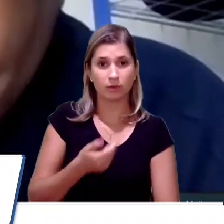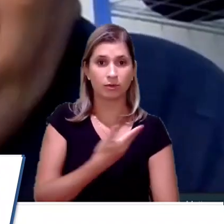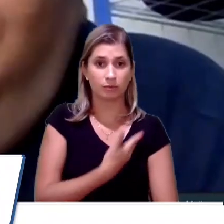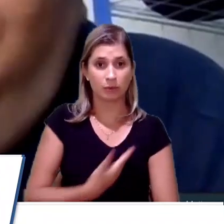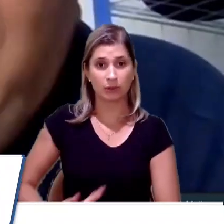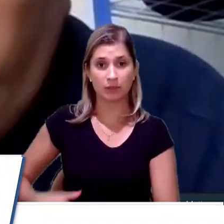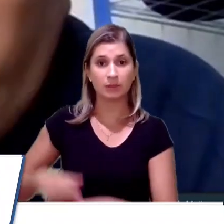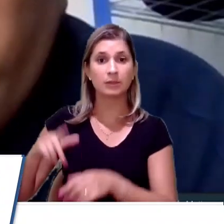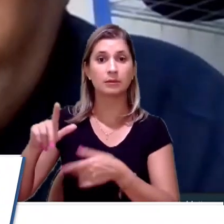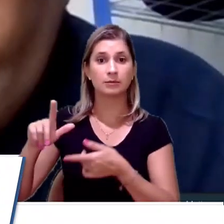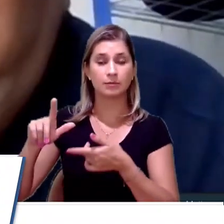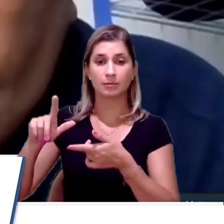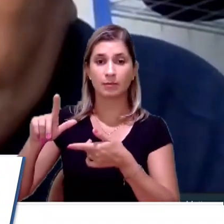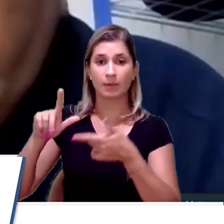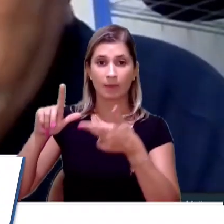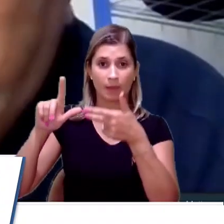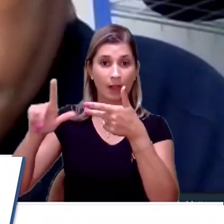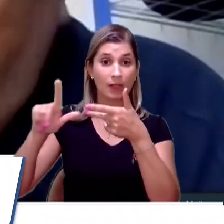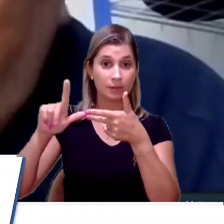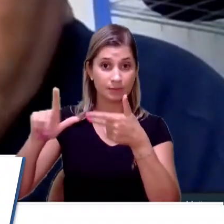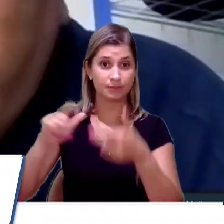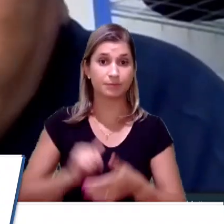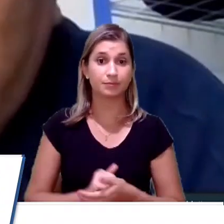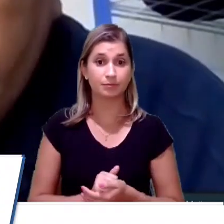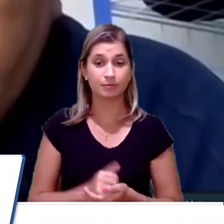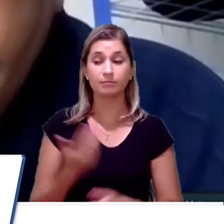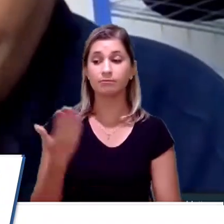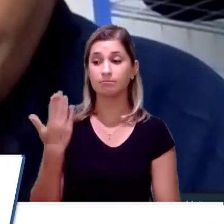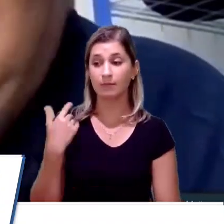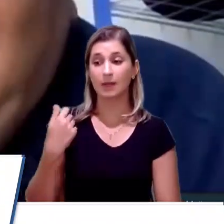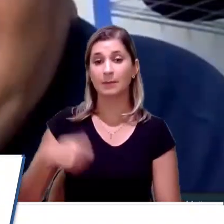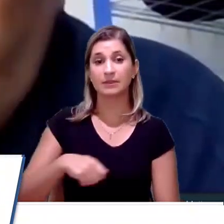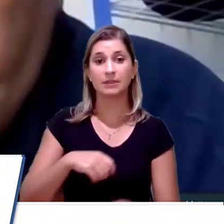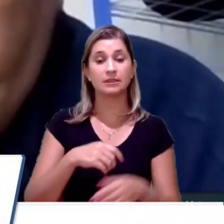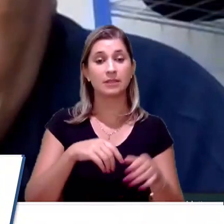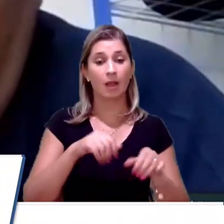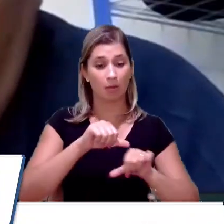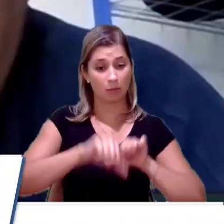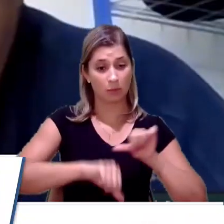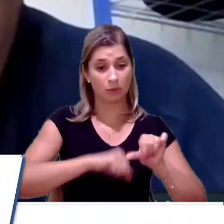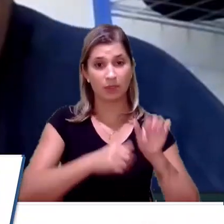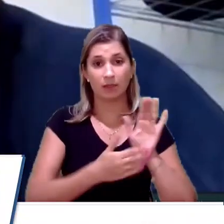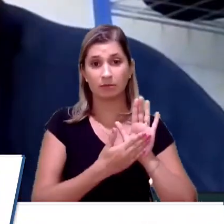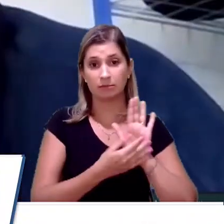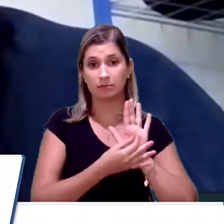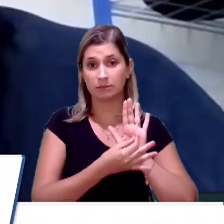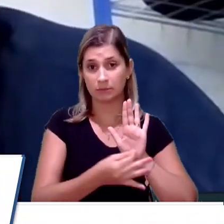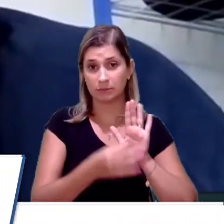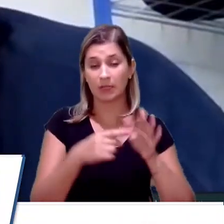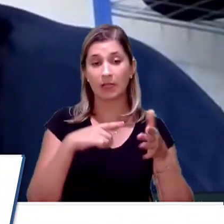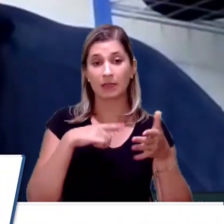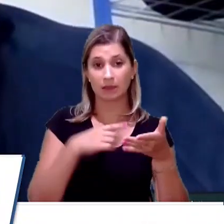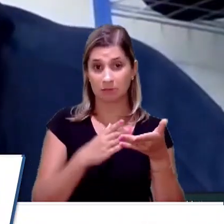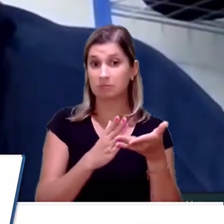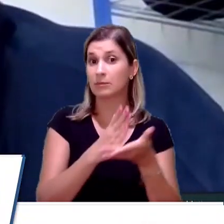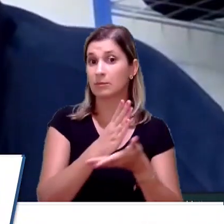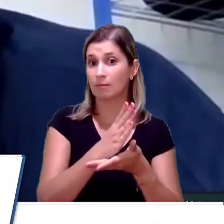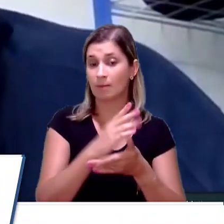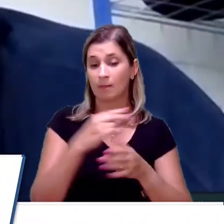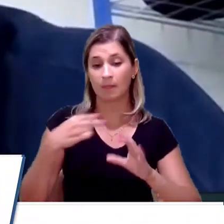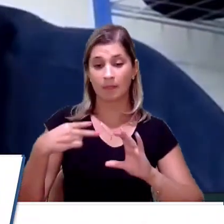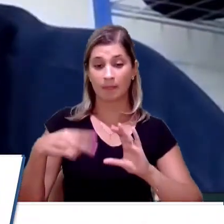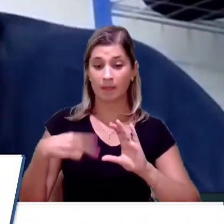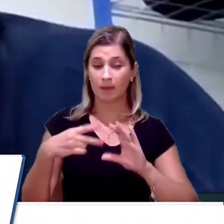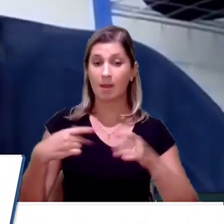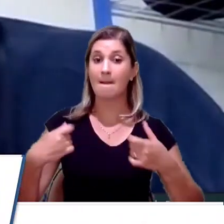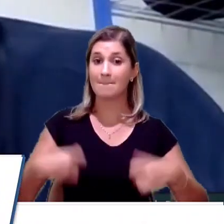Naquele momento, nós tínhamos que ter quebrado o parecer e ter dado o aval. A Câmara não poderia se furtar disso. Então,